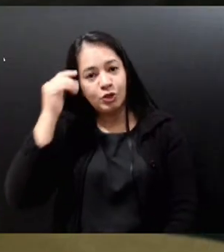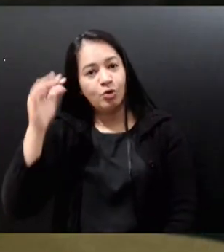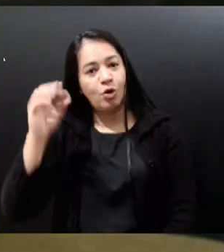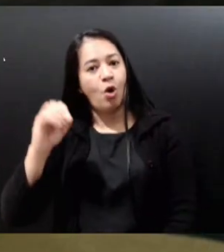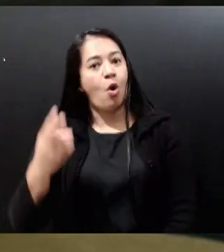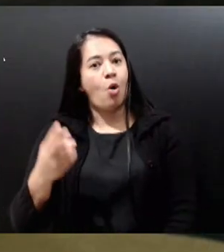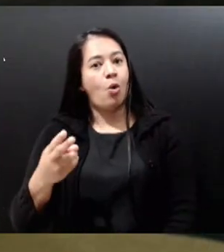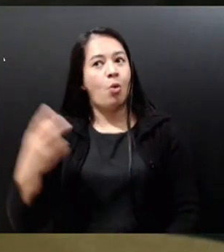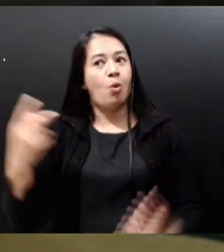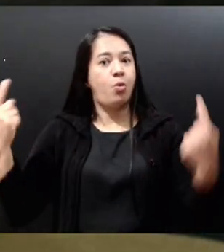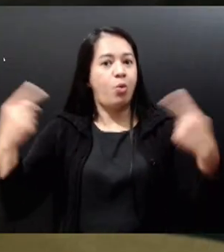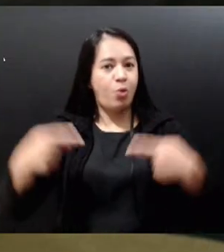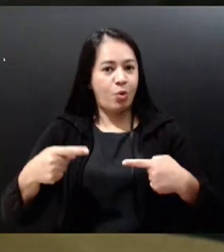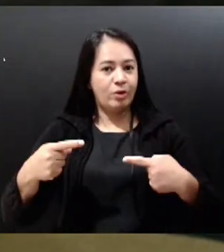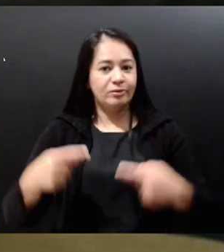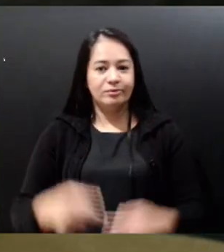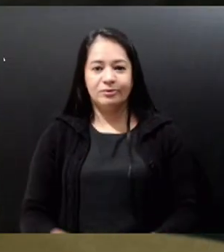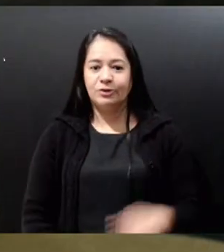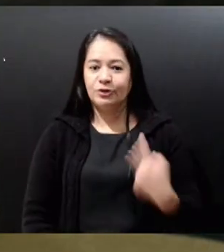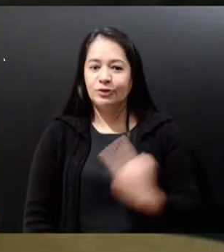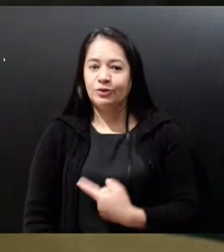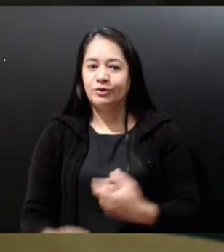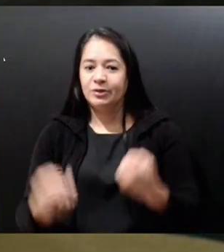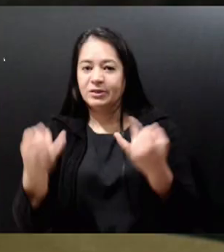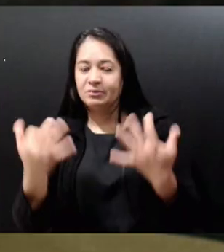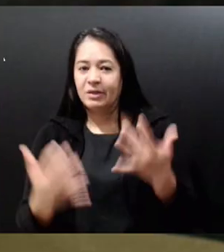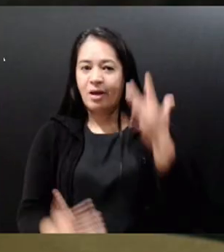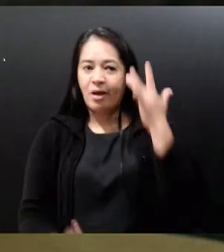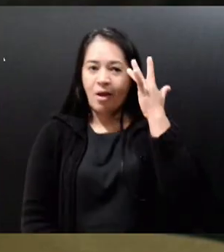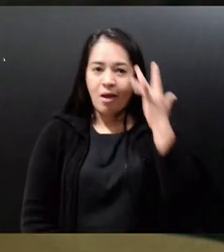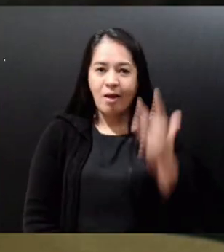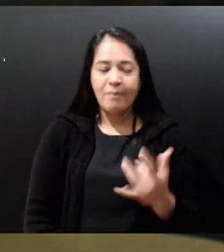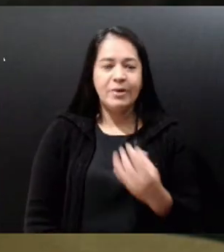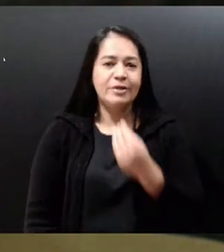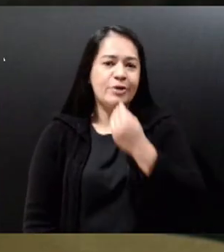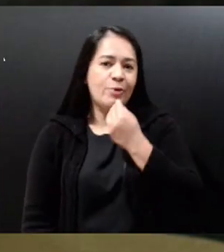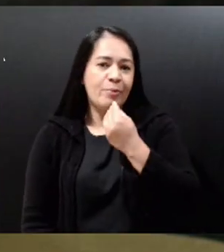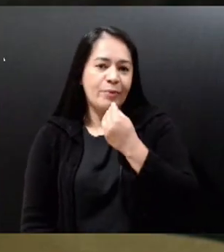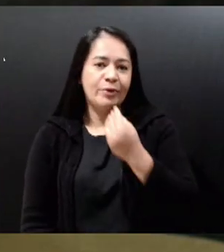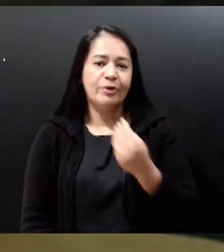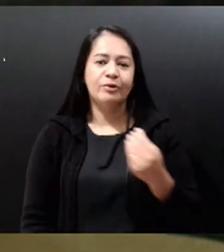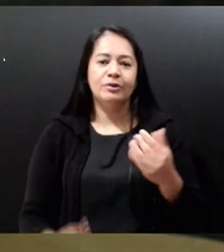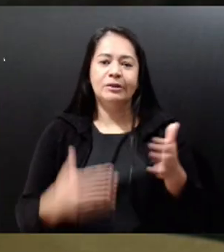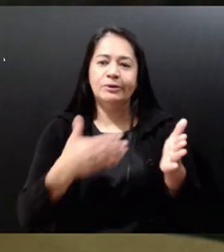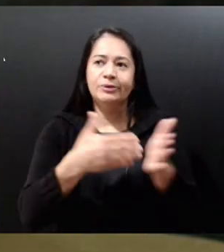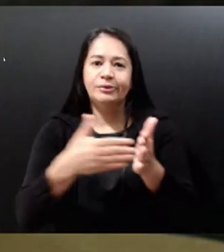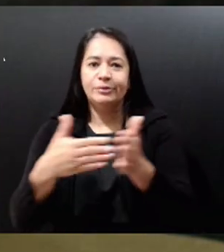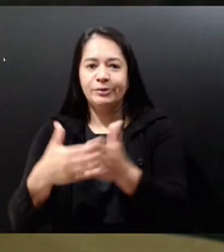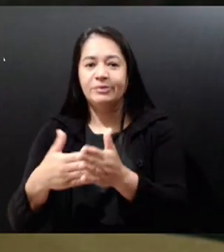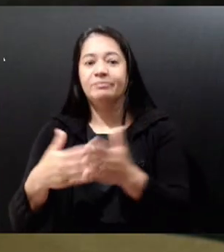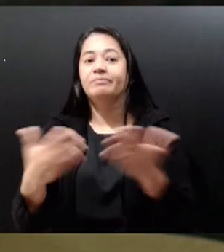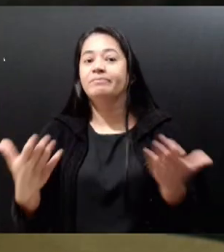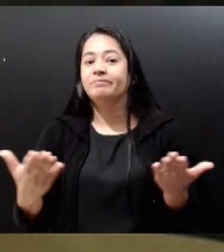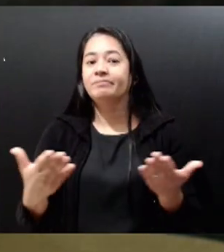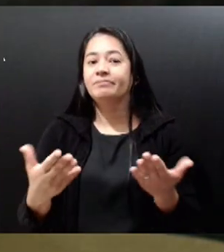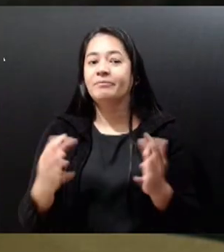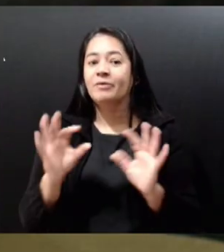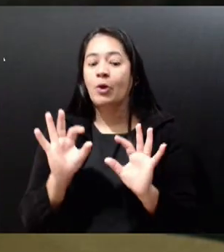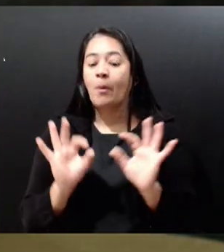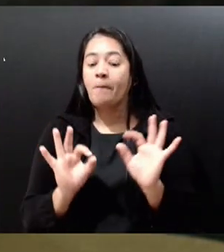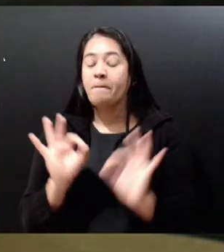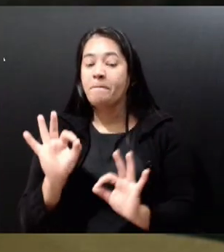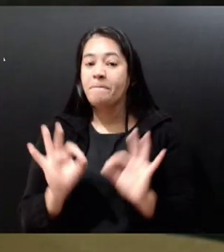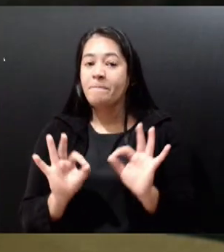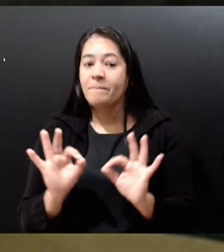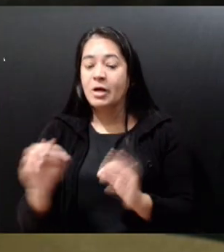desafio? Nós vamos falar amanhã sobre oportunidades, obstáculos e preparo, inovação,